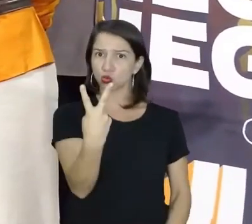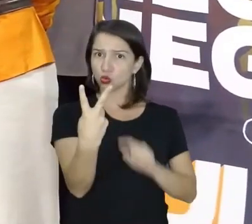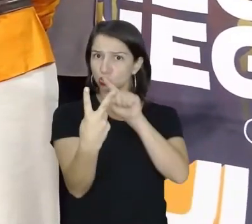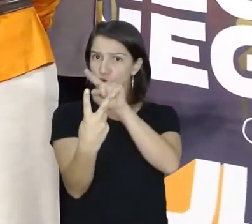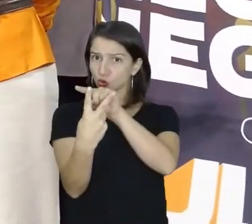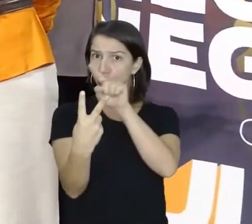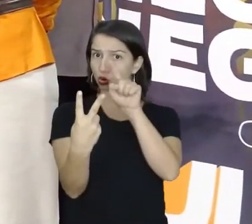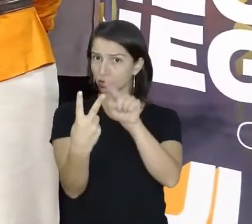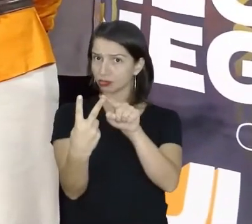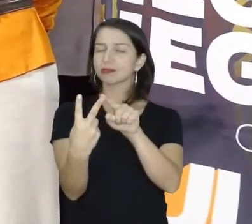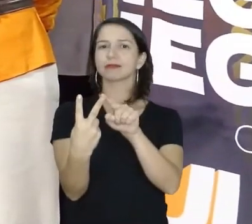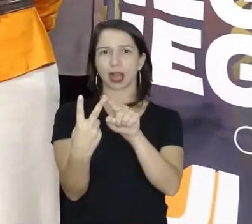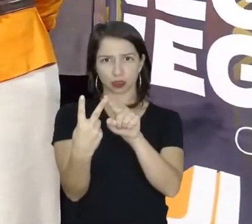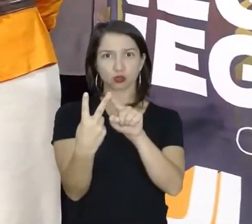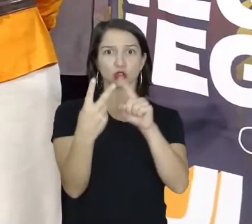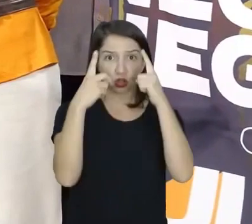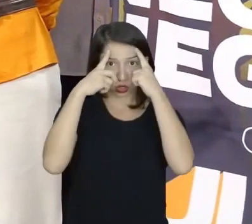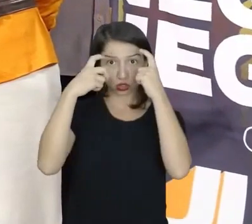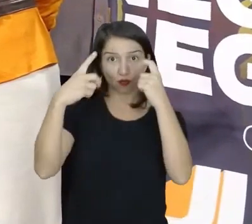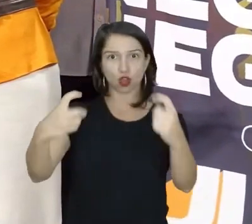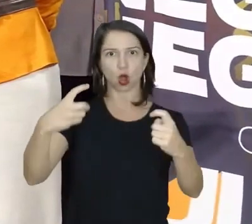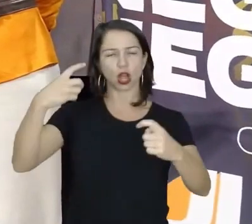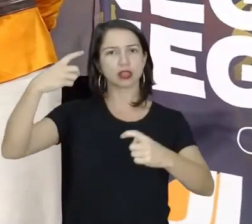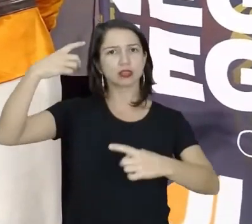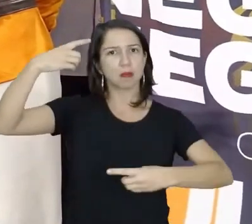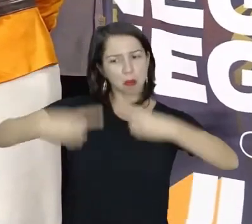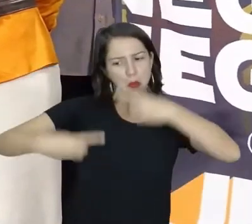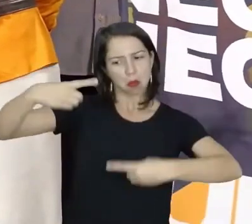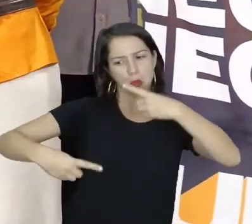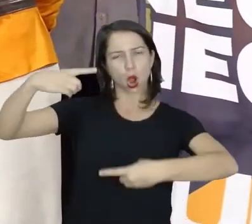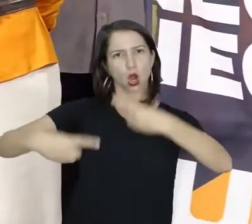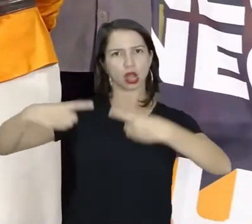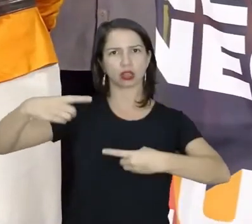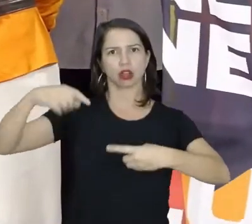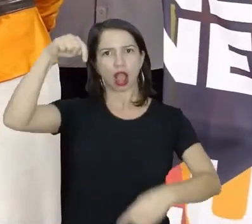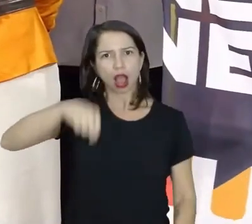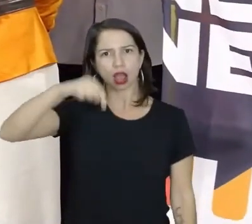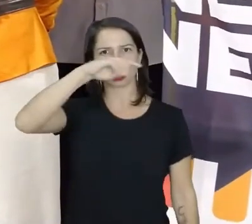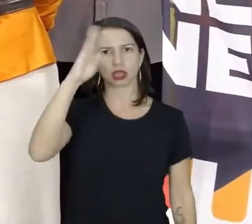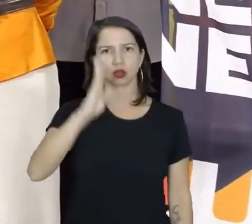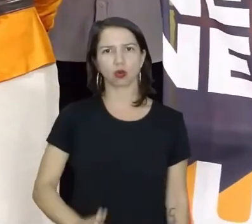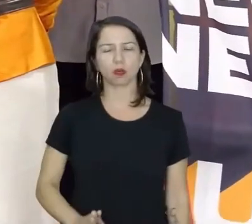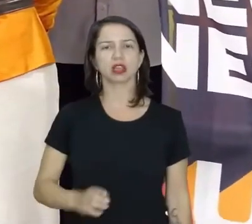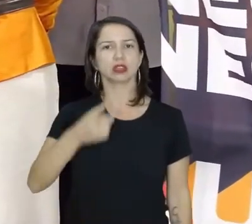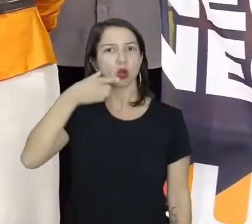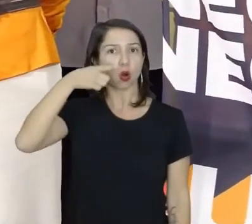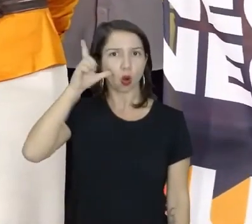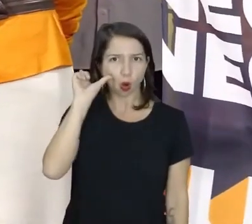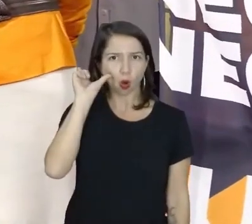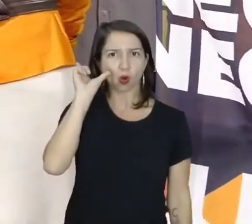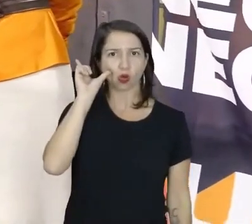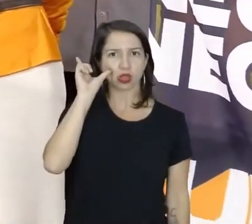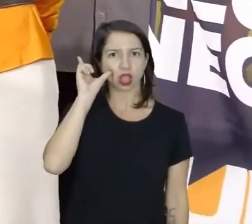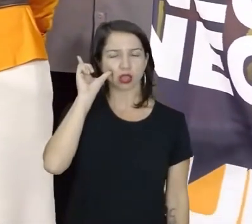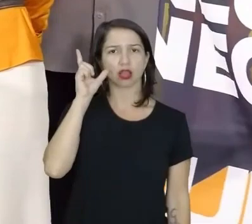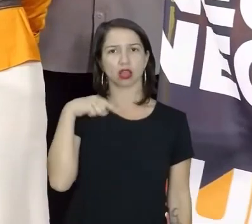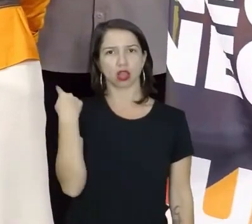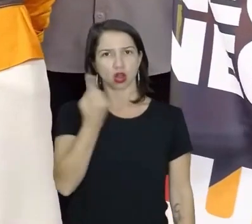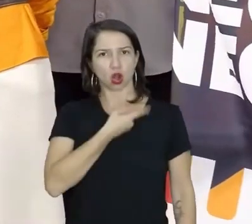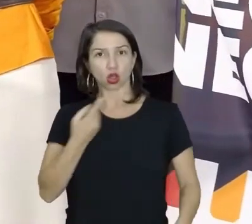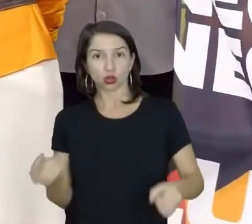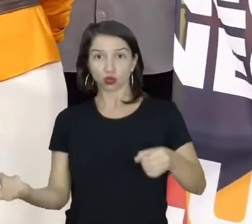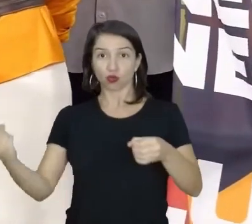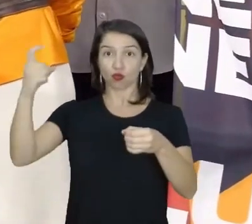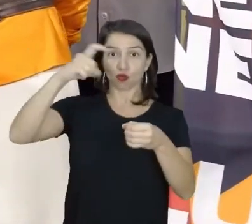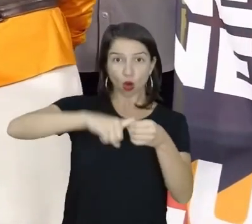pedi permissão para quebrar o protocolo, porque ontem, presidente Lula, quando nós chegamos de Juiz de Fora, eu